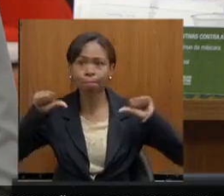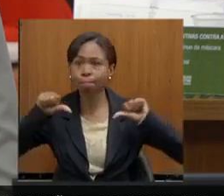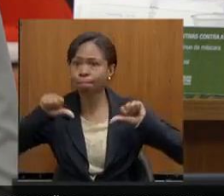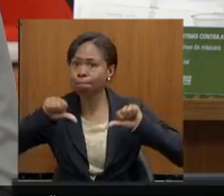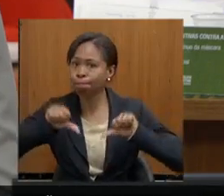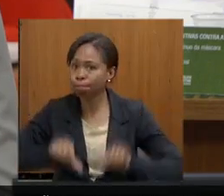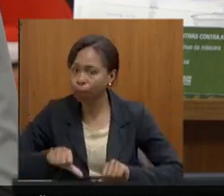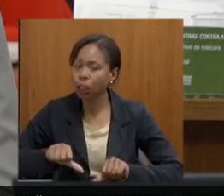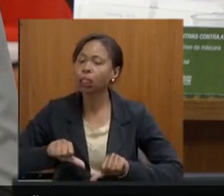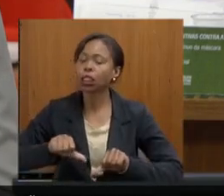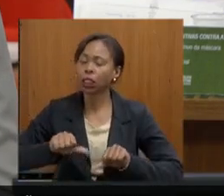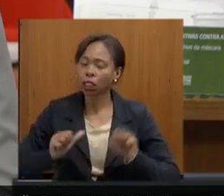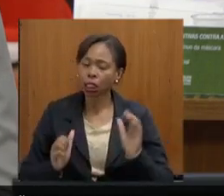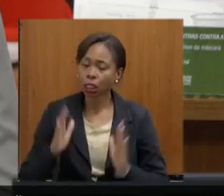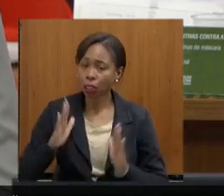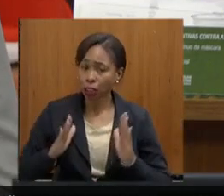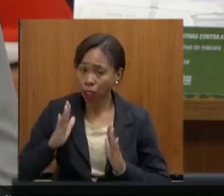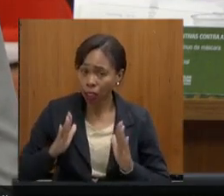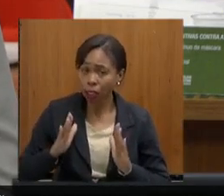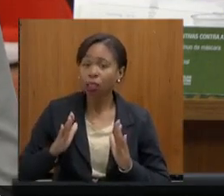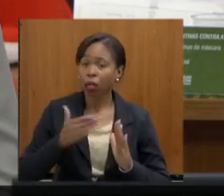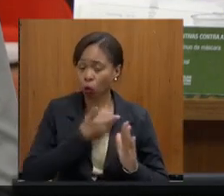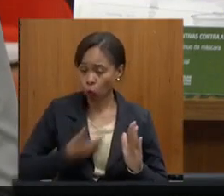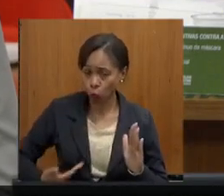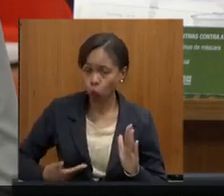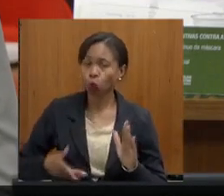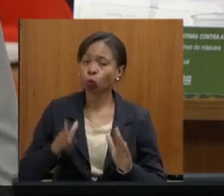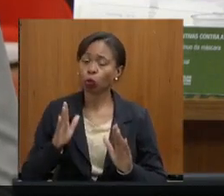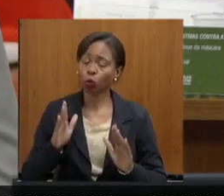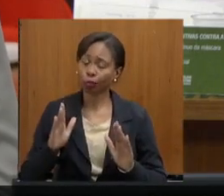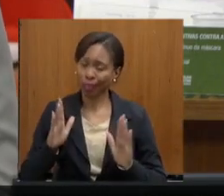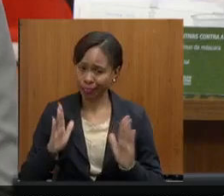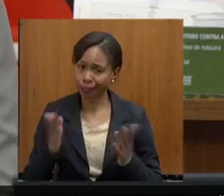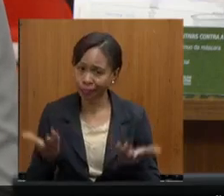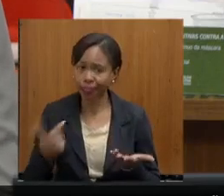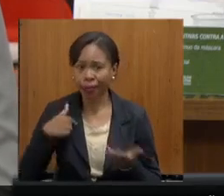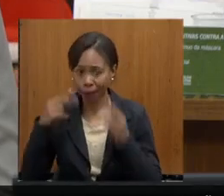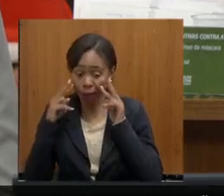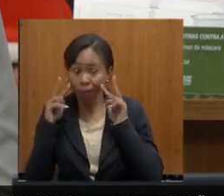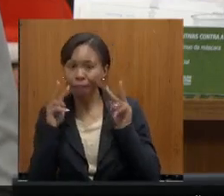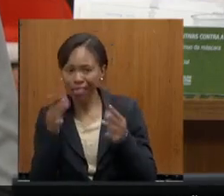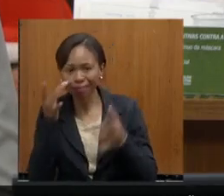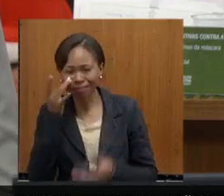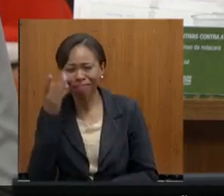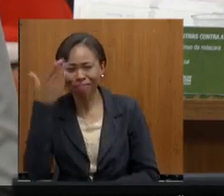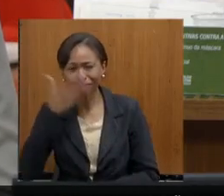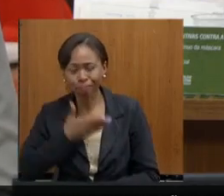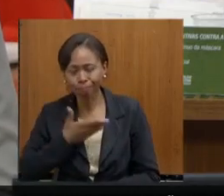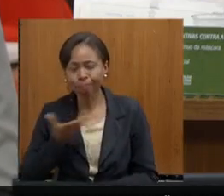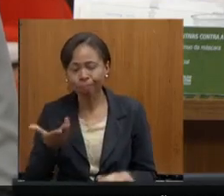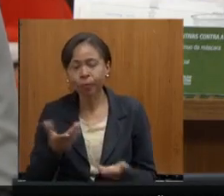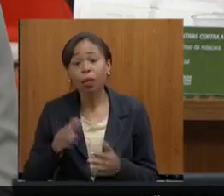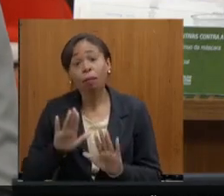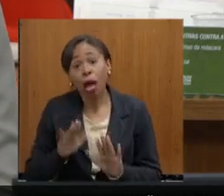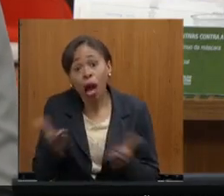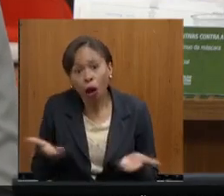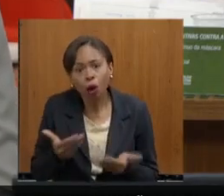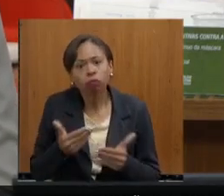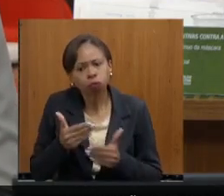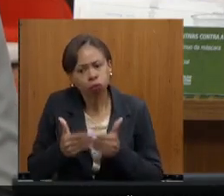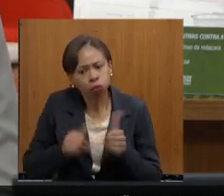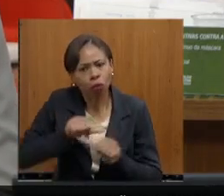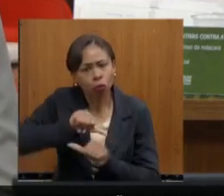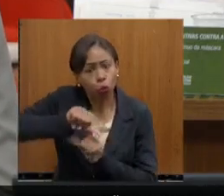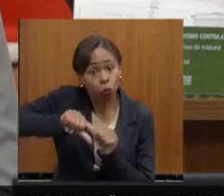a vergonha na Gestão Pública pude testemunhar isso como servidor de carreira estamos reconstruindo o estado